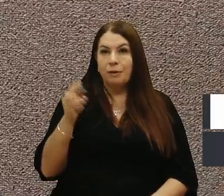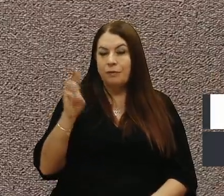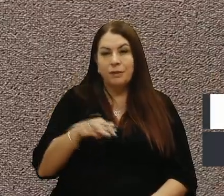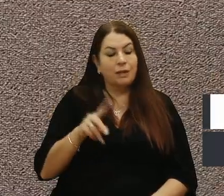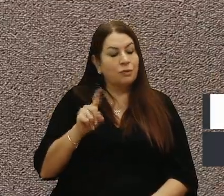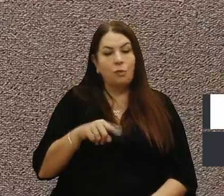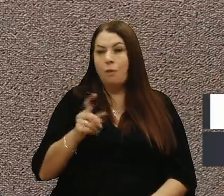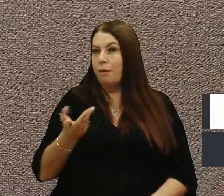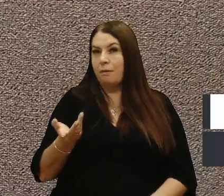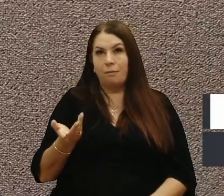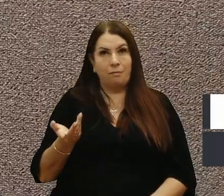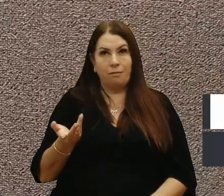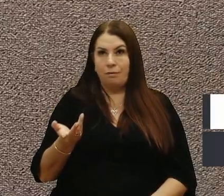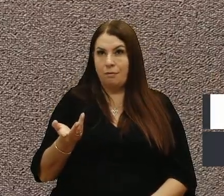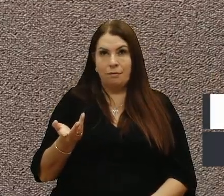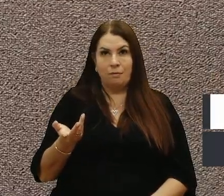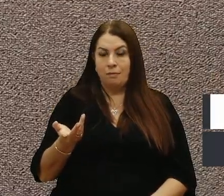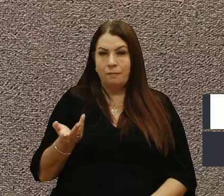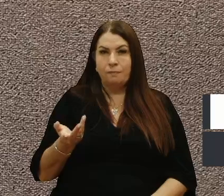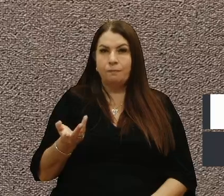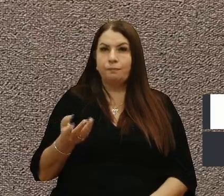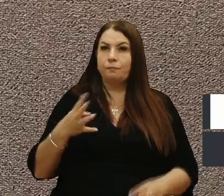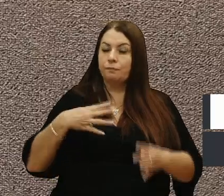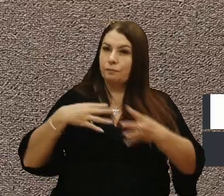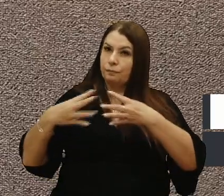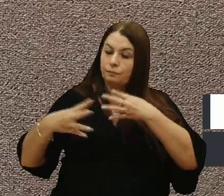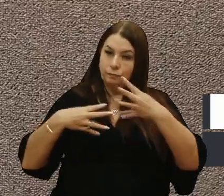Não é isso. Estações de